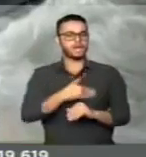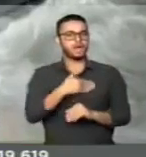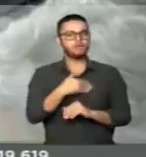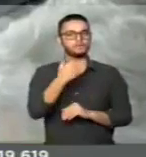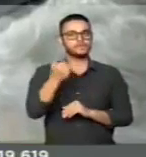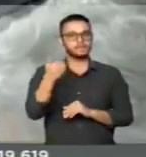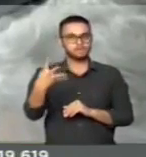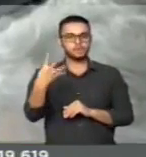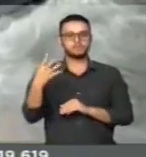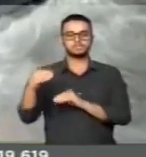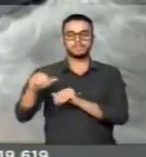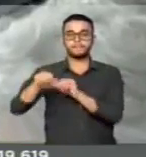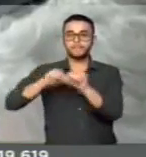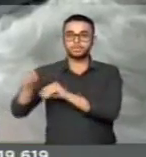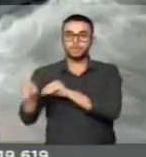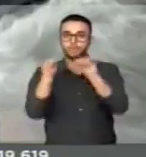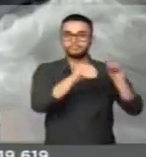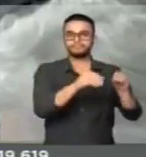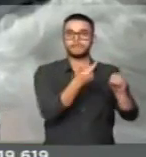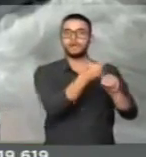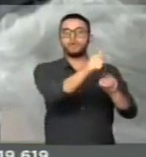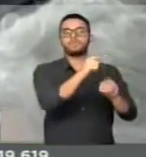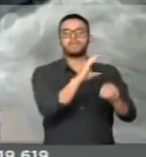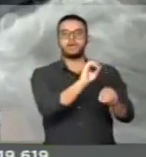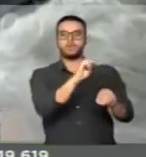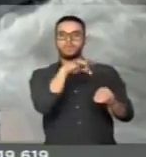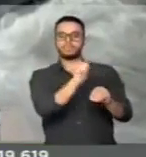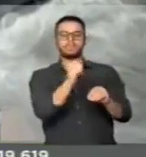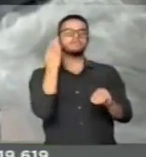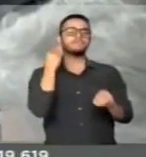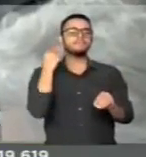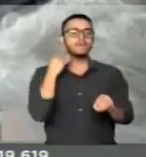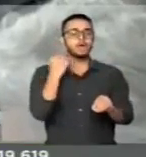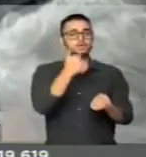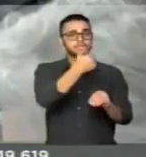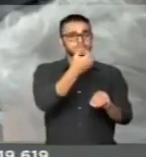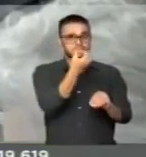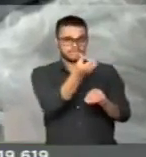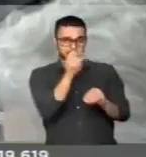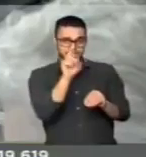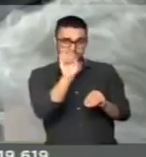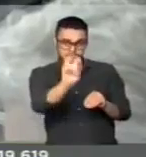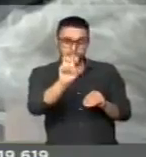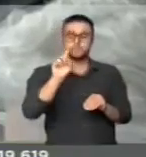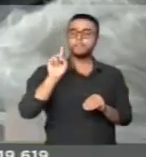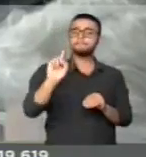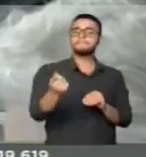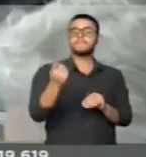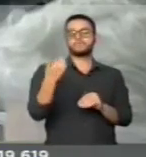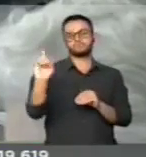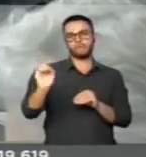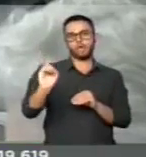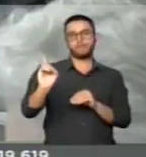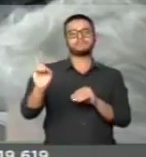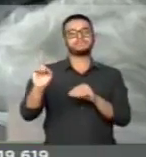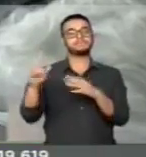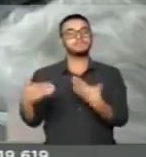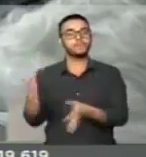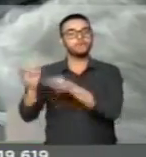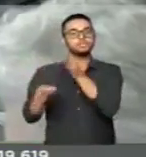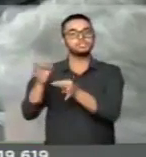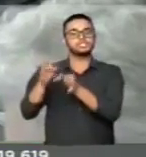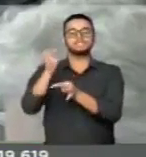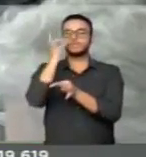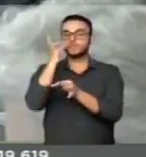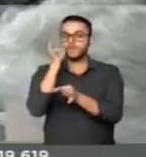transfere para a conta Copec, em nome de Cláudia Cordeiro Cruz, 165 mil dólares. E apreendida pela Justiça Suíça em